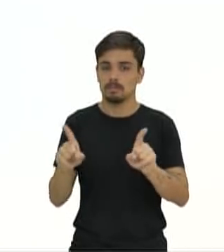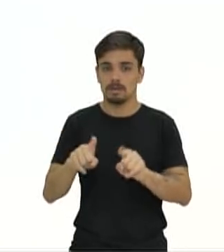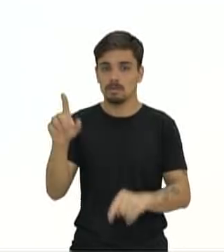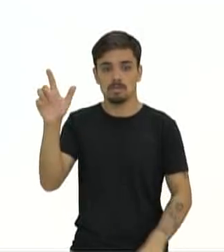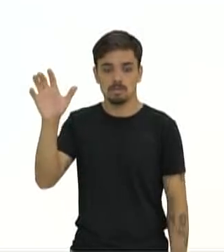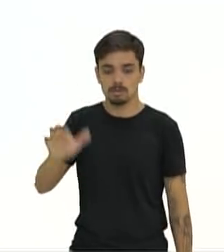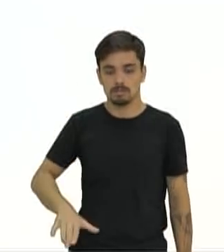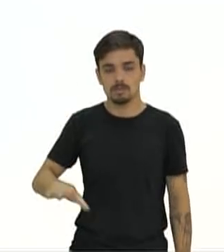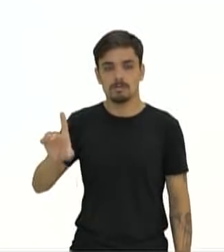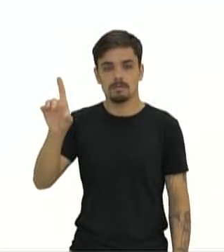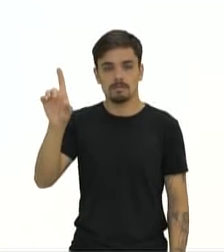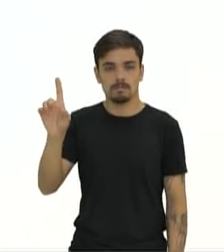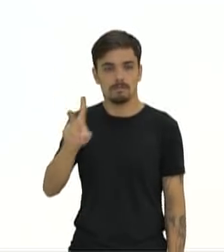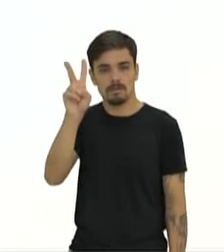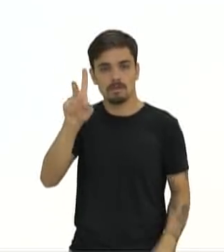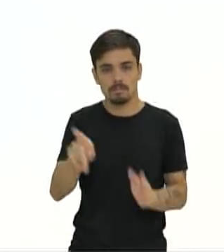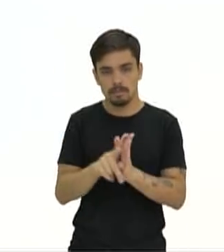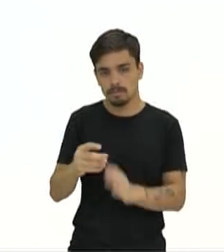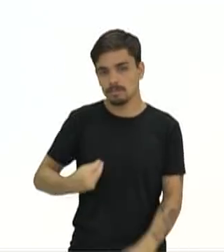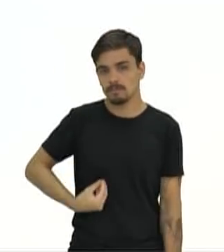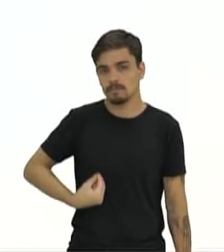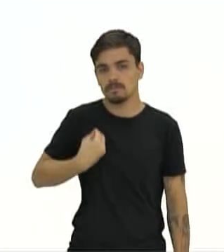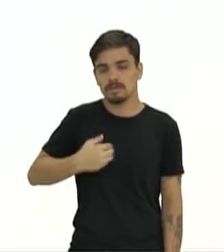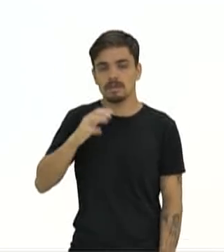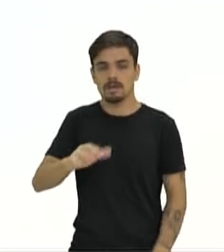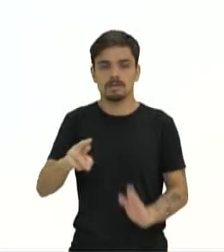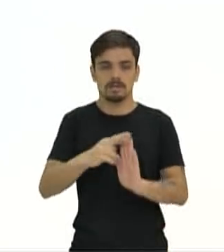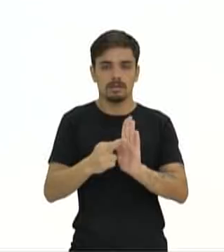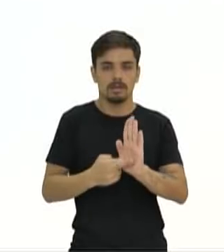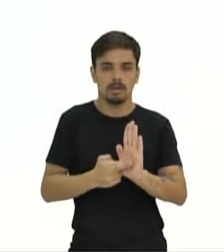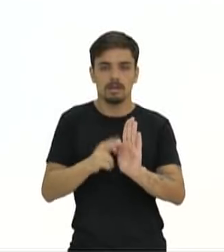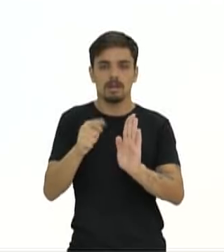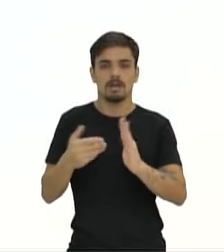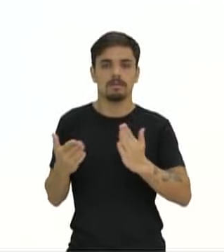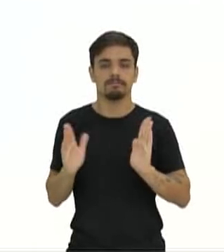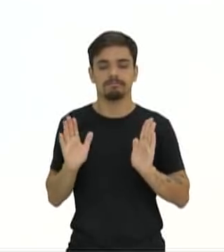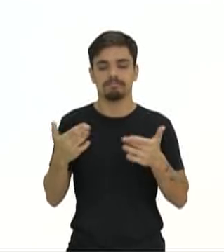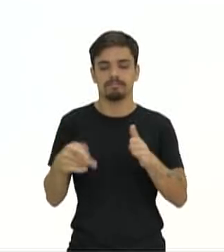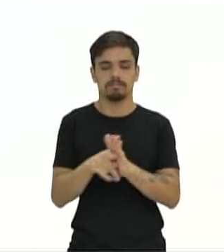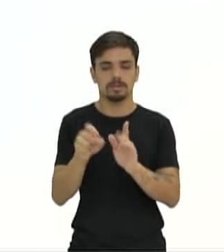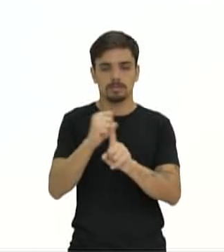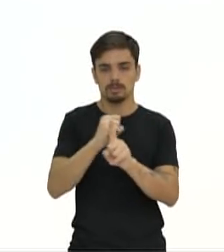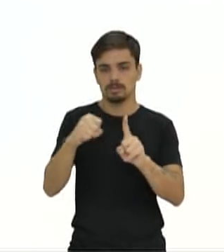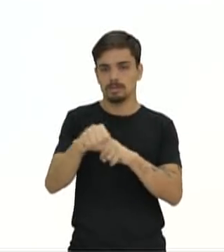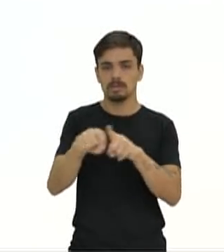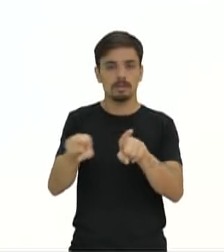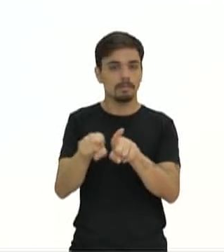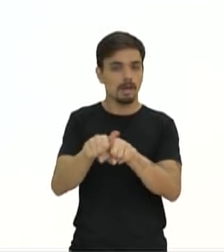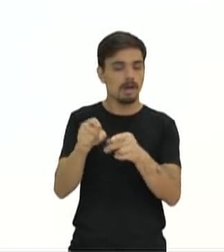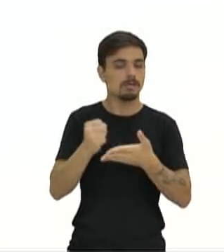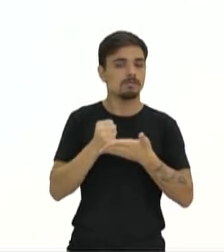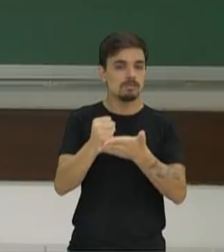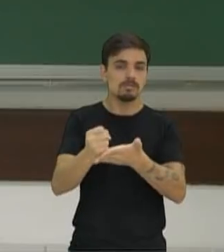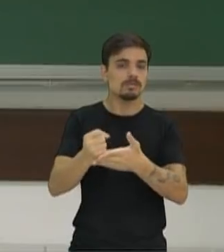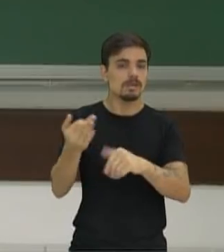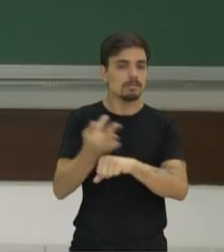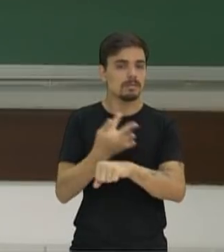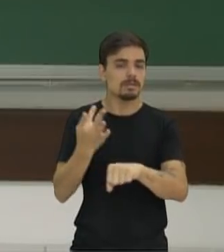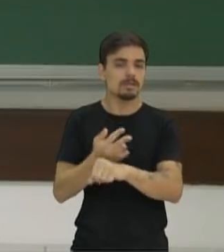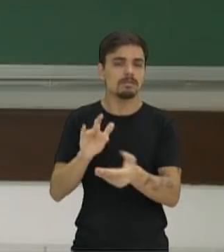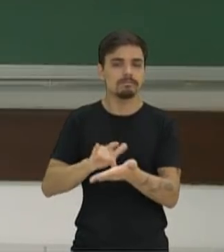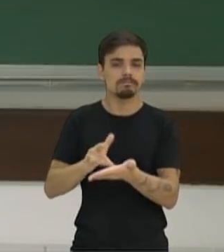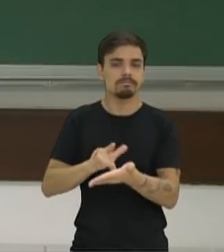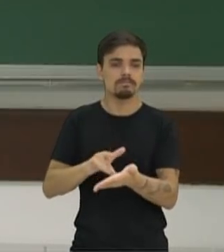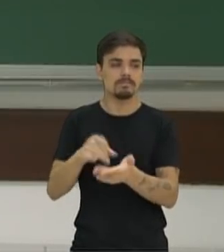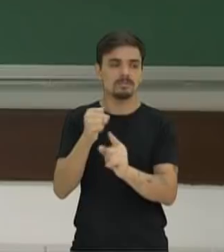valor da vida. Essas regras são colocadas em prol da própria sociedade e ajudam a manter um